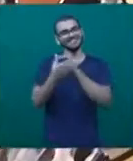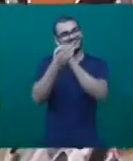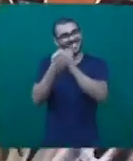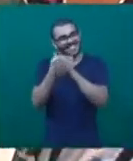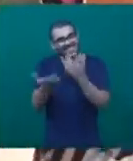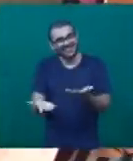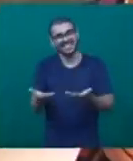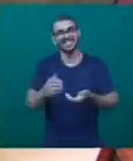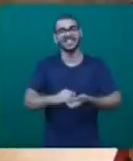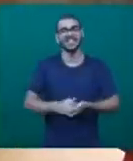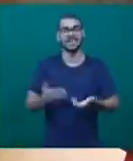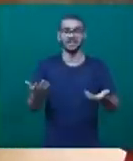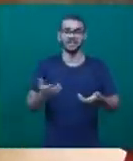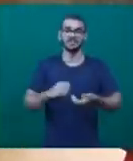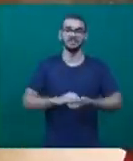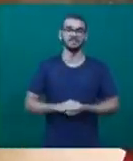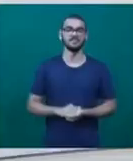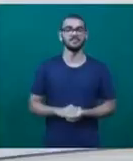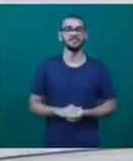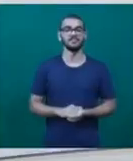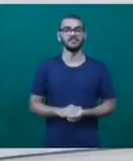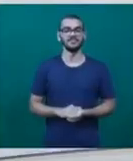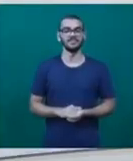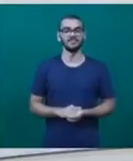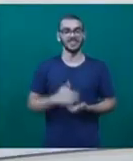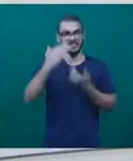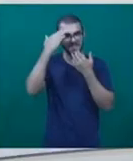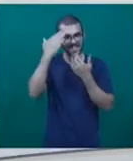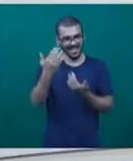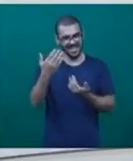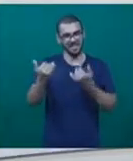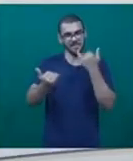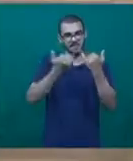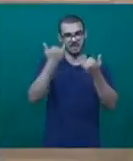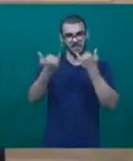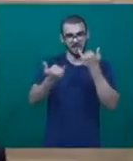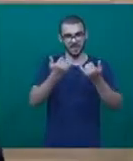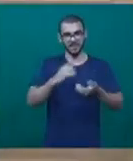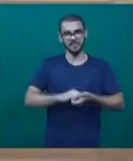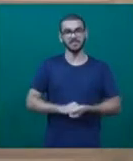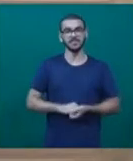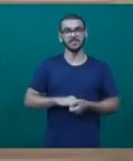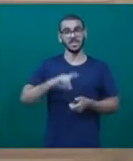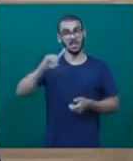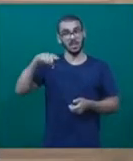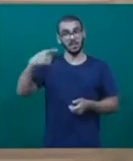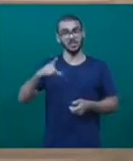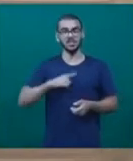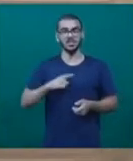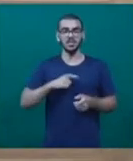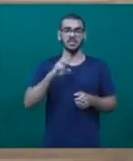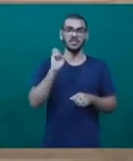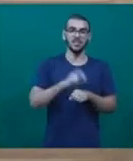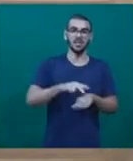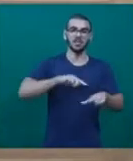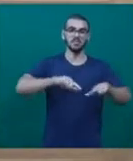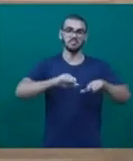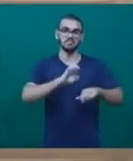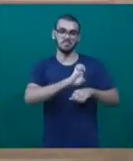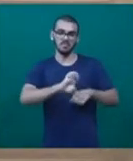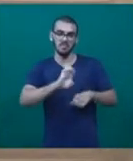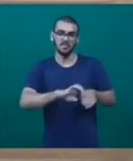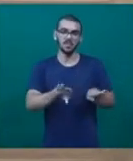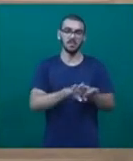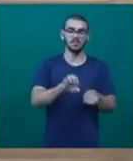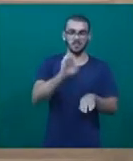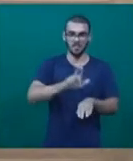espetáculo. É com você, Flávio. Obrigado, Gislene, pelas informações. E daqui a pouco tem as vagas de emprego e estágio